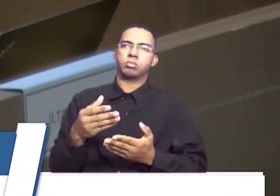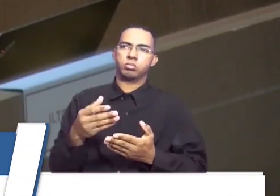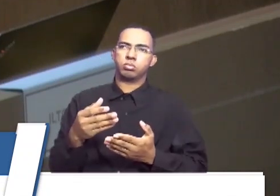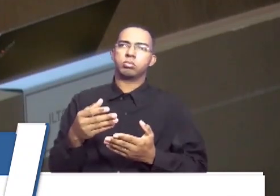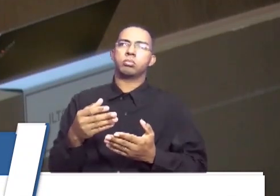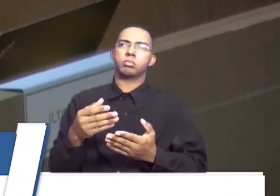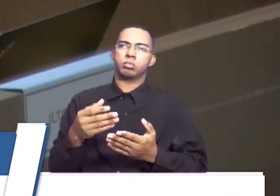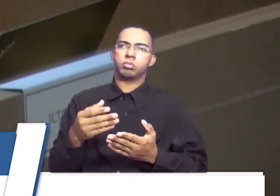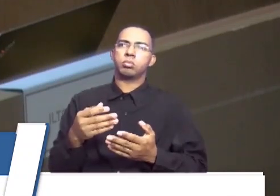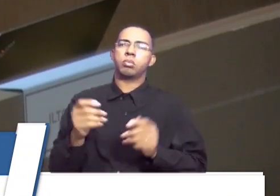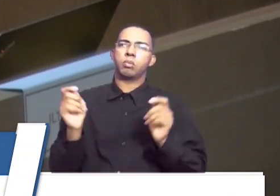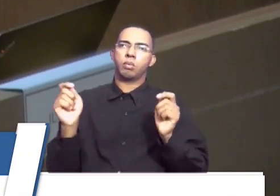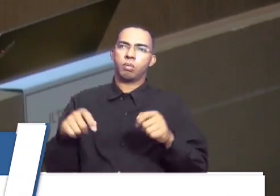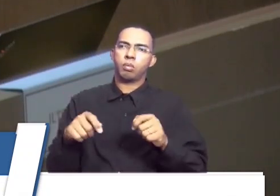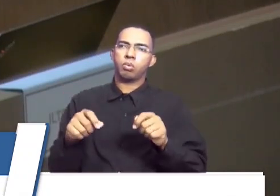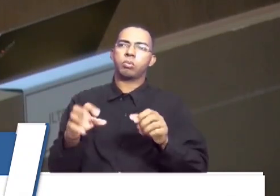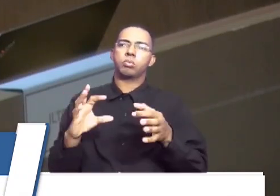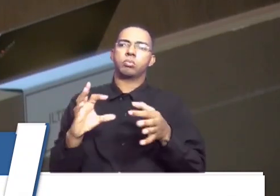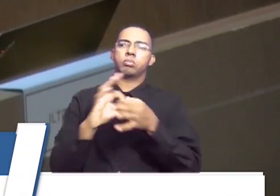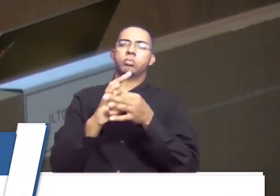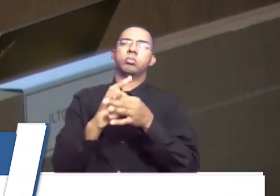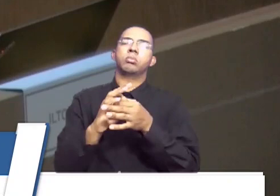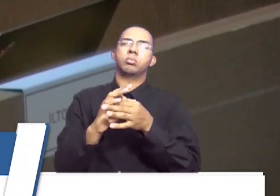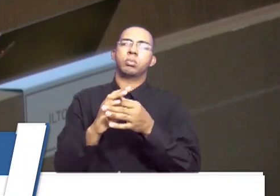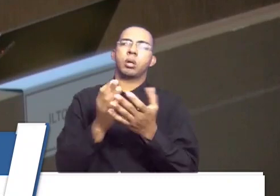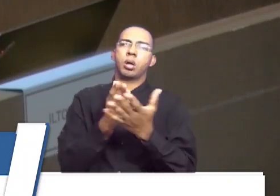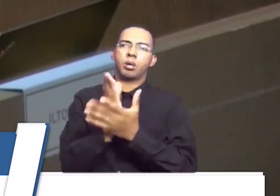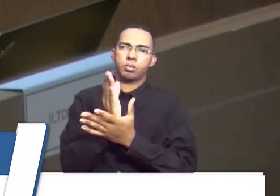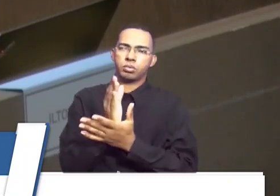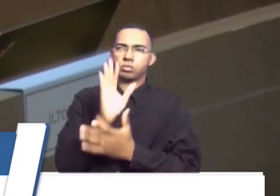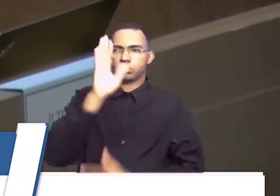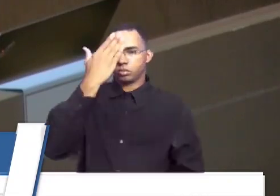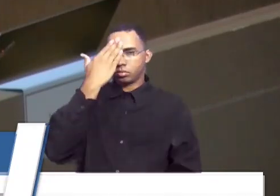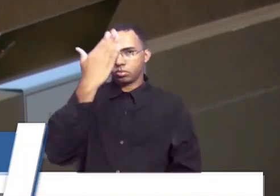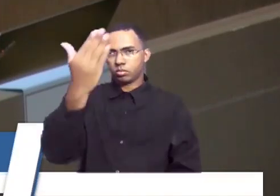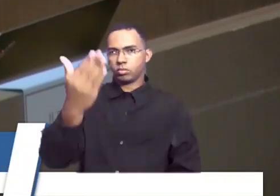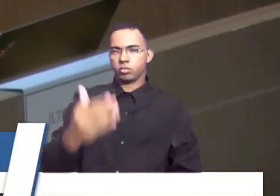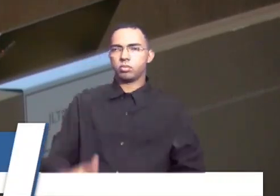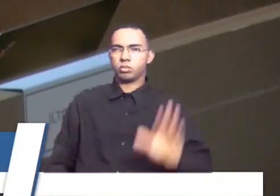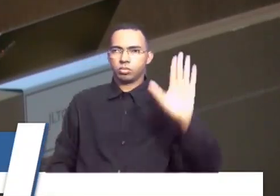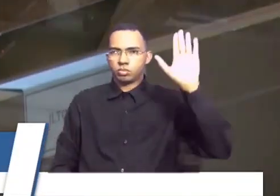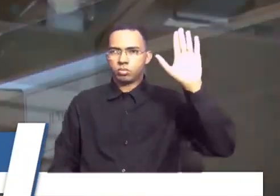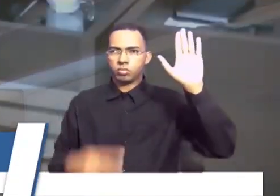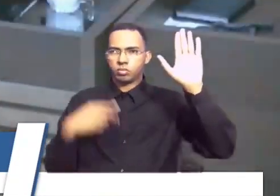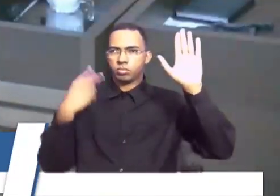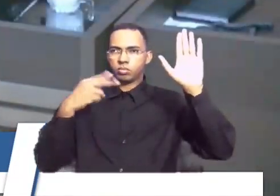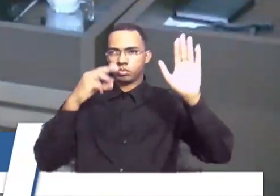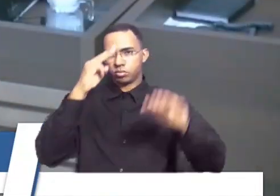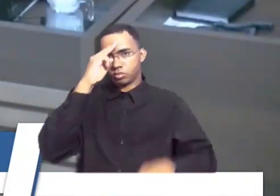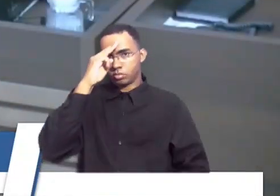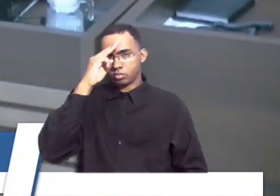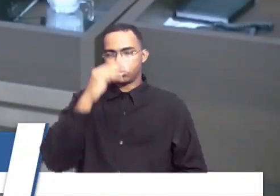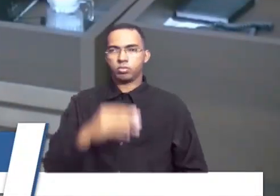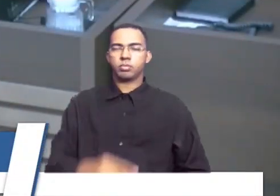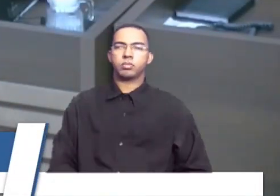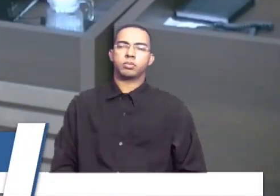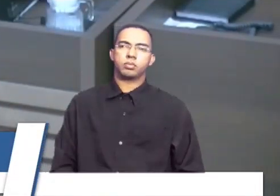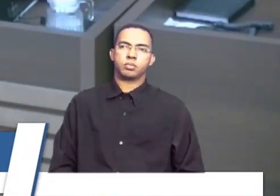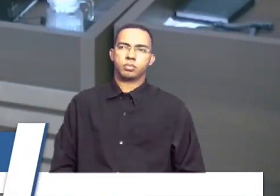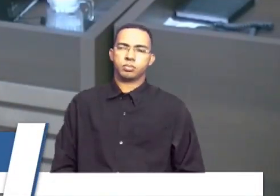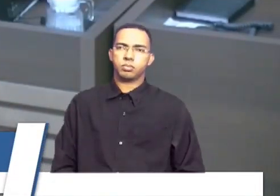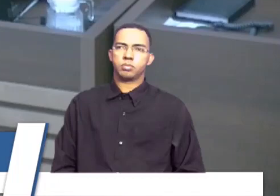estejam firmes em aprovar. Obrigado. Com a palavra, vereador Marcelo Tite. Muito